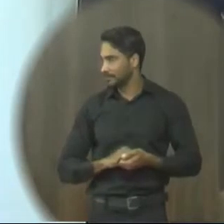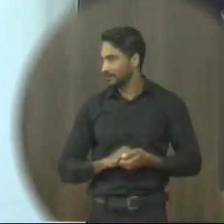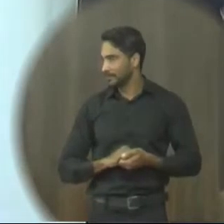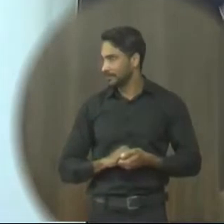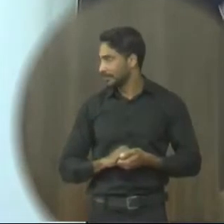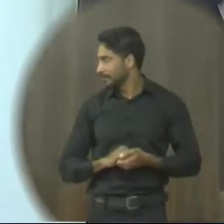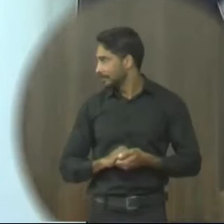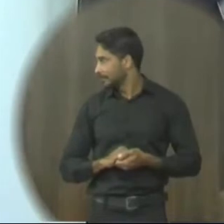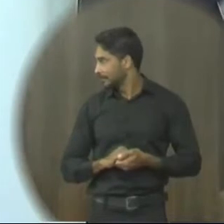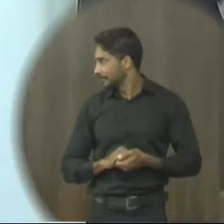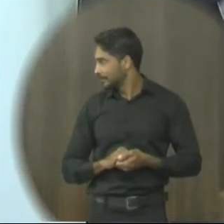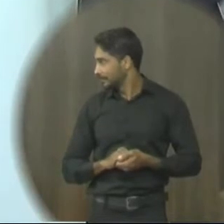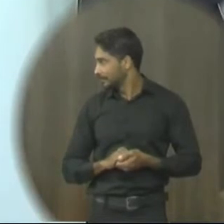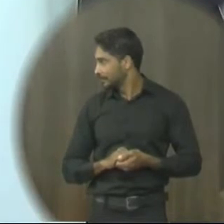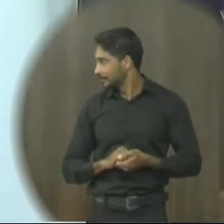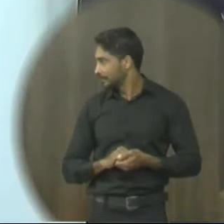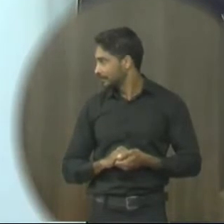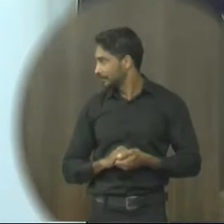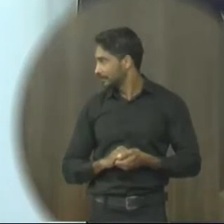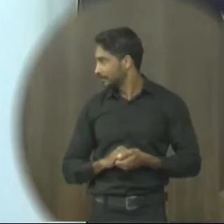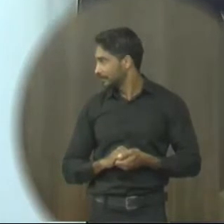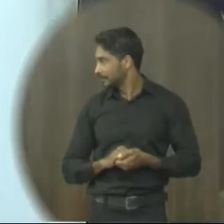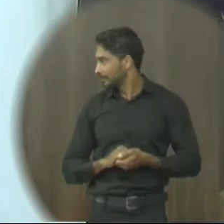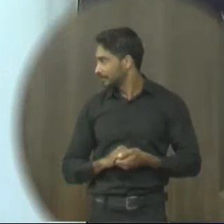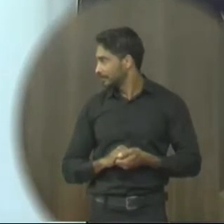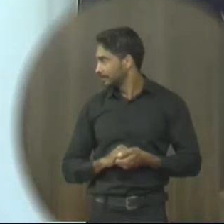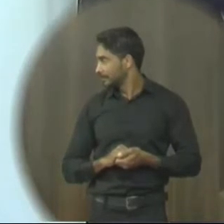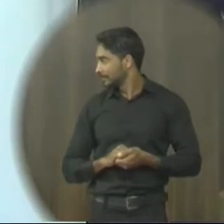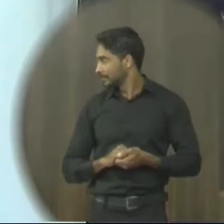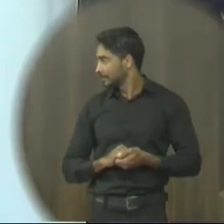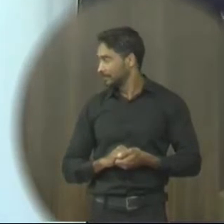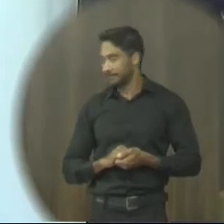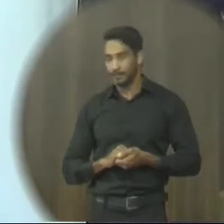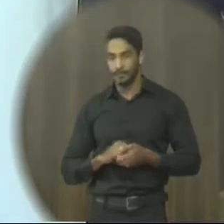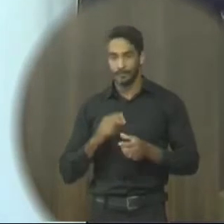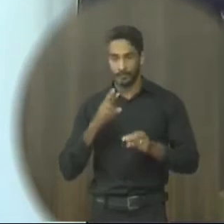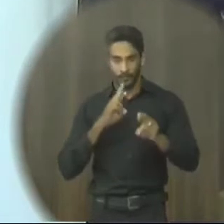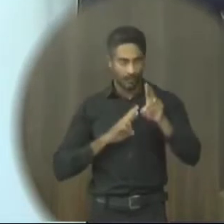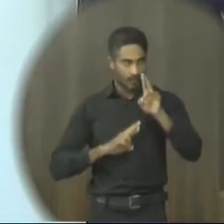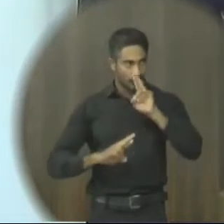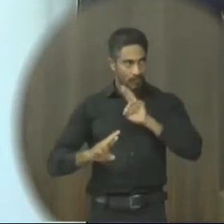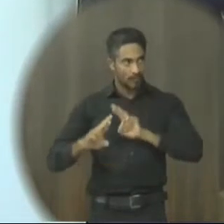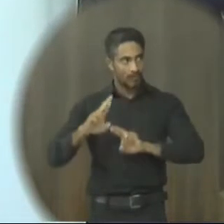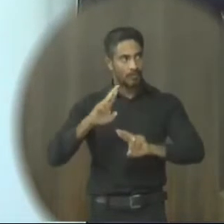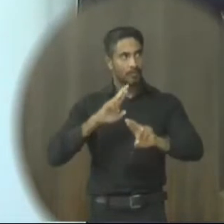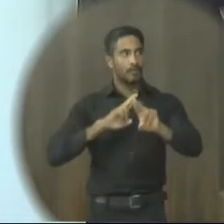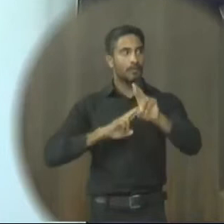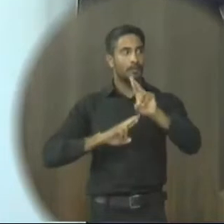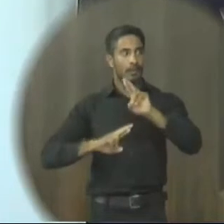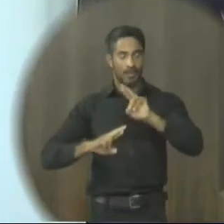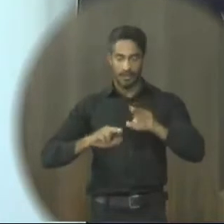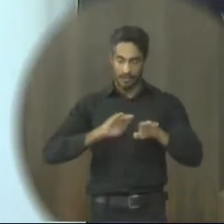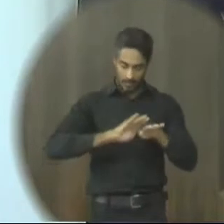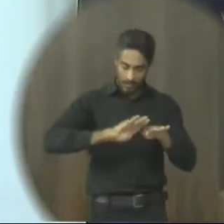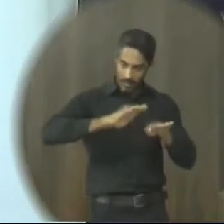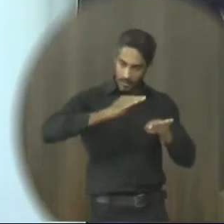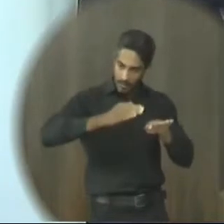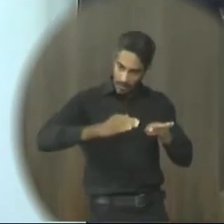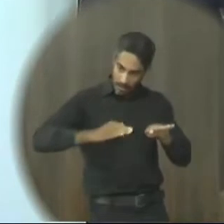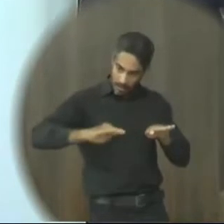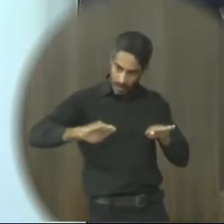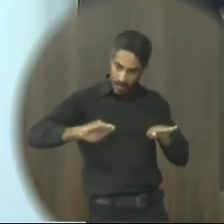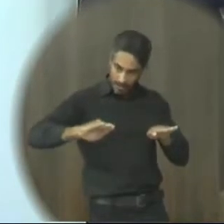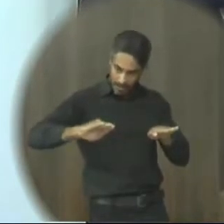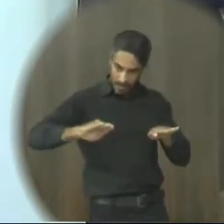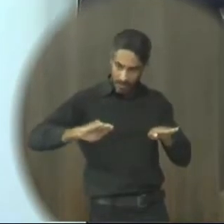Se eu responder a questionamento, depois eu passo para o senhor. Sim, com relação aos quebra-molas, né? A gente